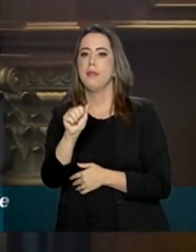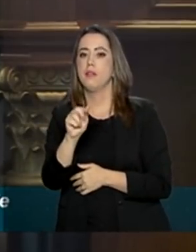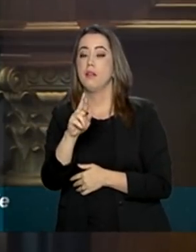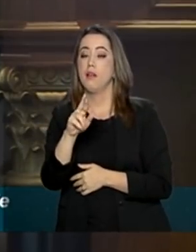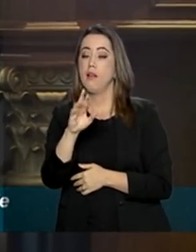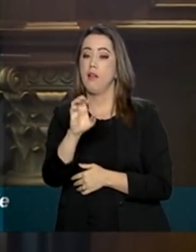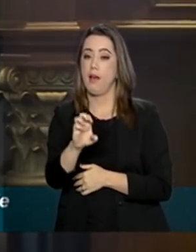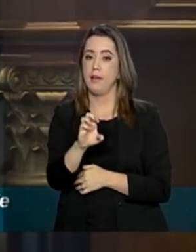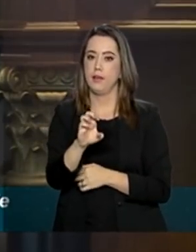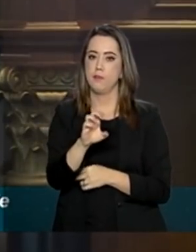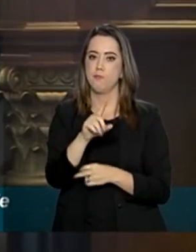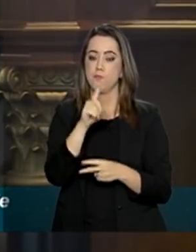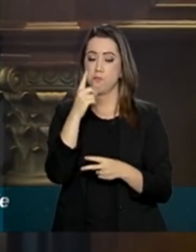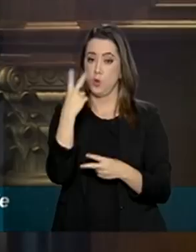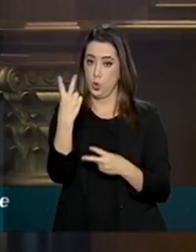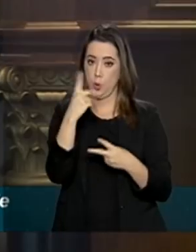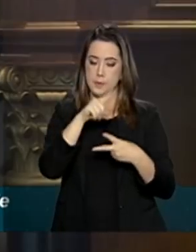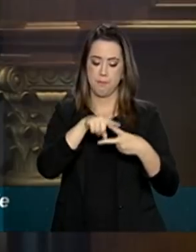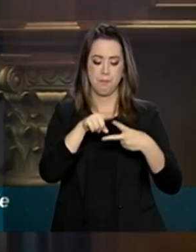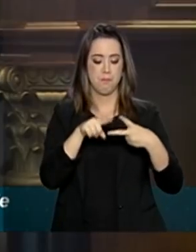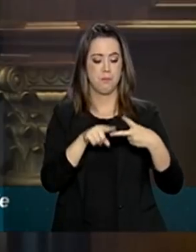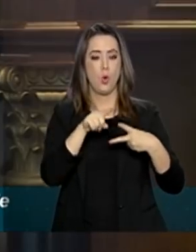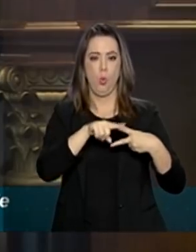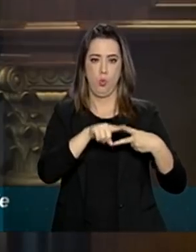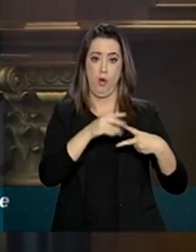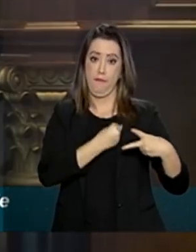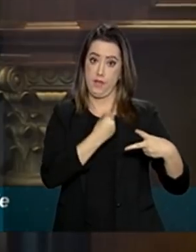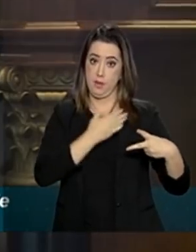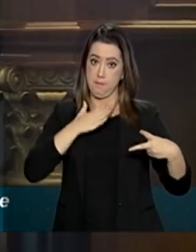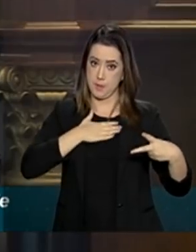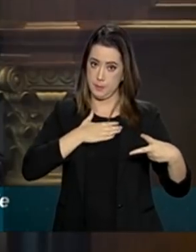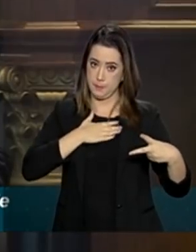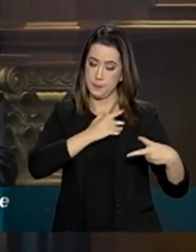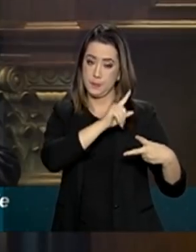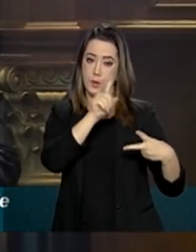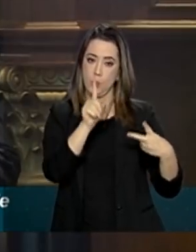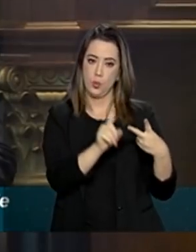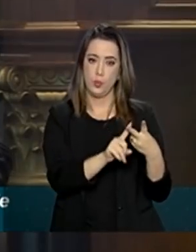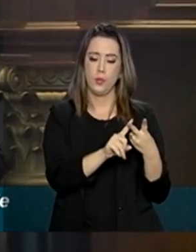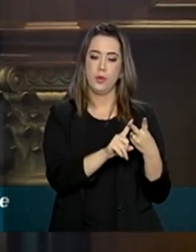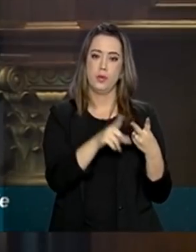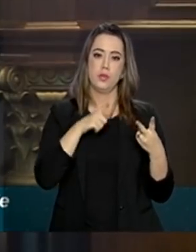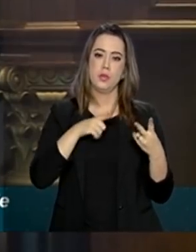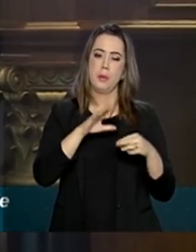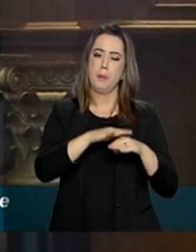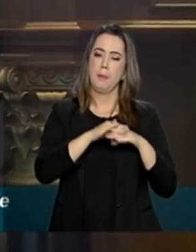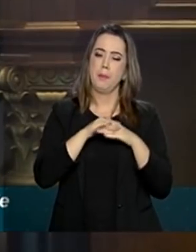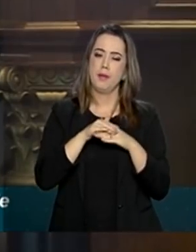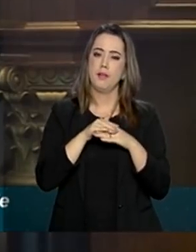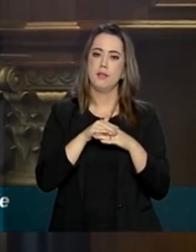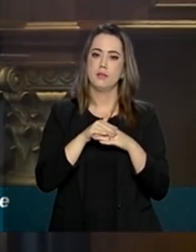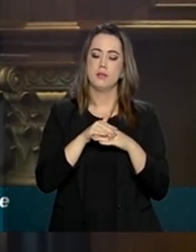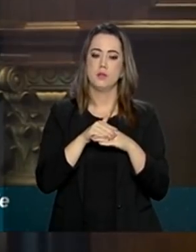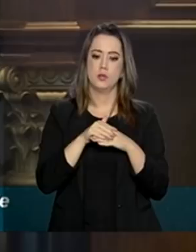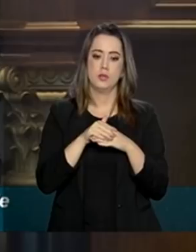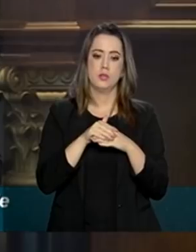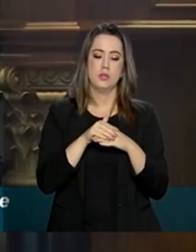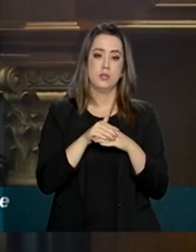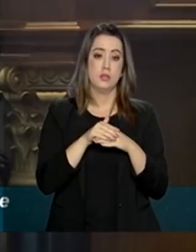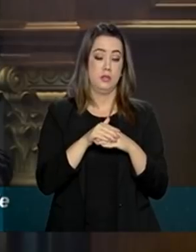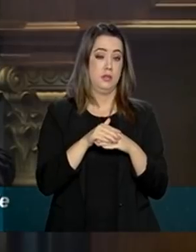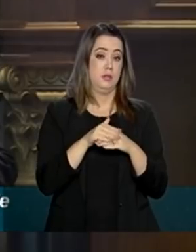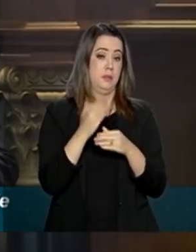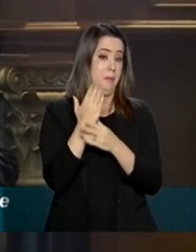agradeço a Deus pela minha sobrevivência. E outro, que pelas mãos de grande